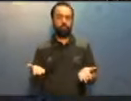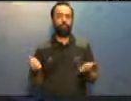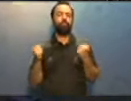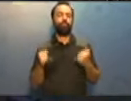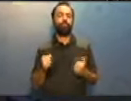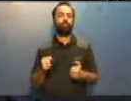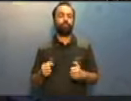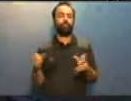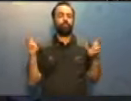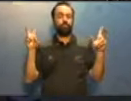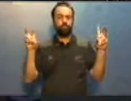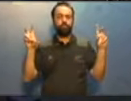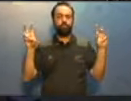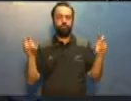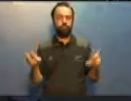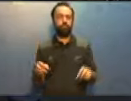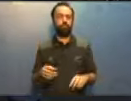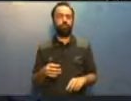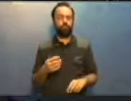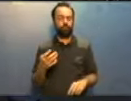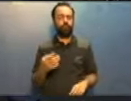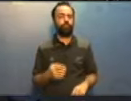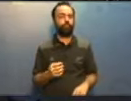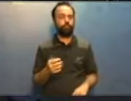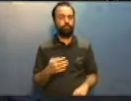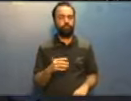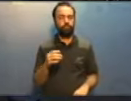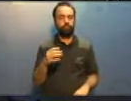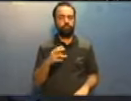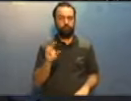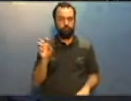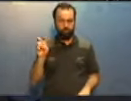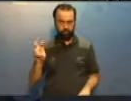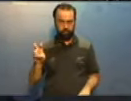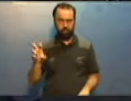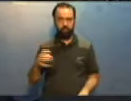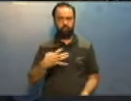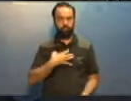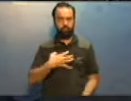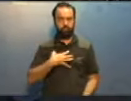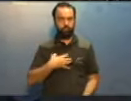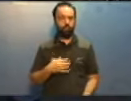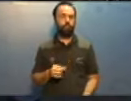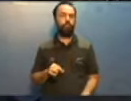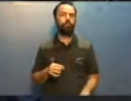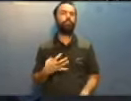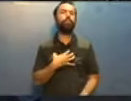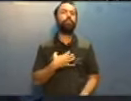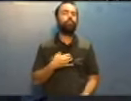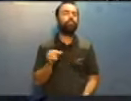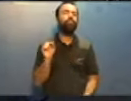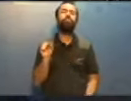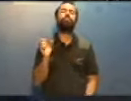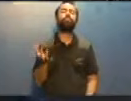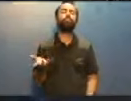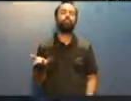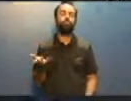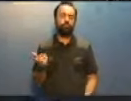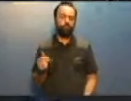Então hoje nós vamos falar novamente sobre a influência dos sentidos no nosso movimento. Então, pergunto para vocês, o que é sentido?